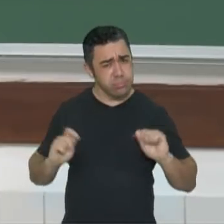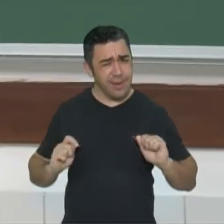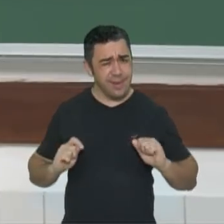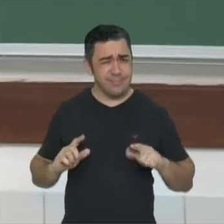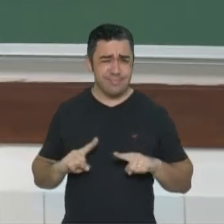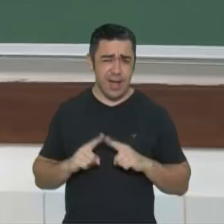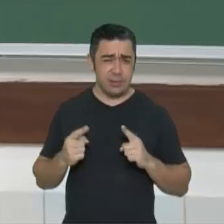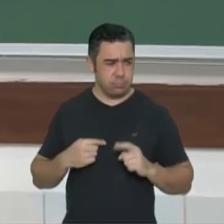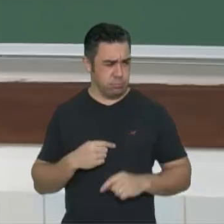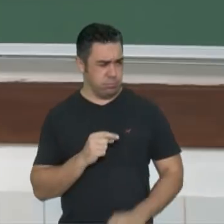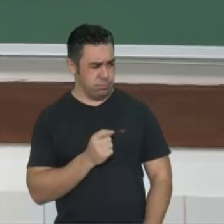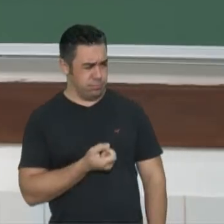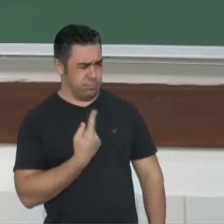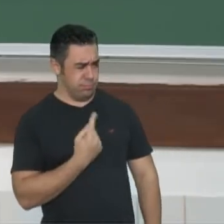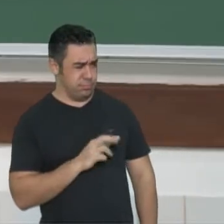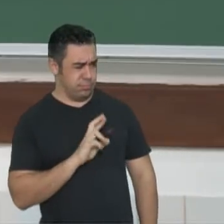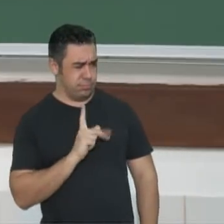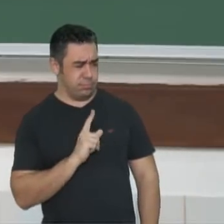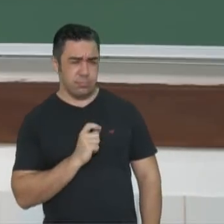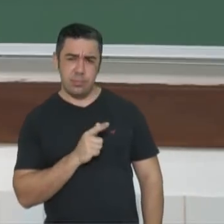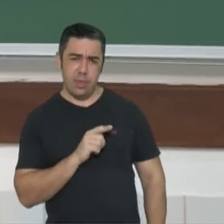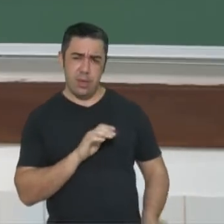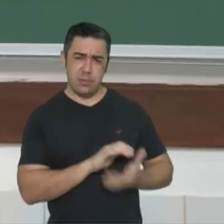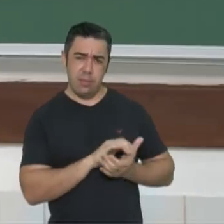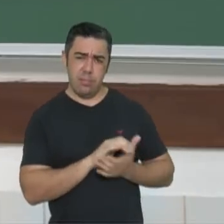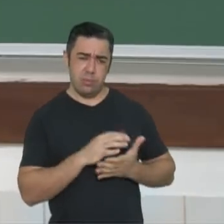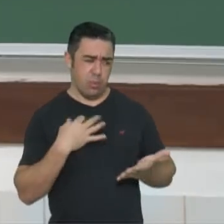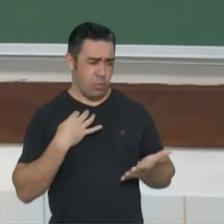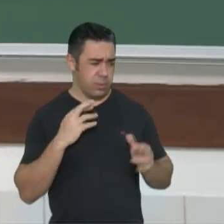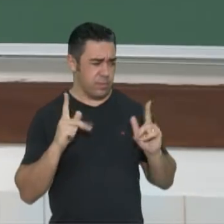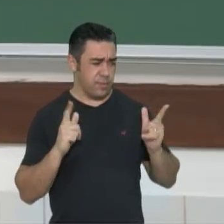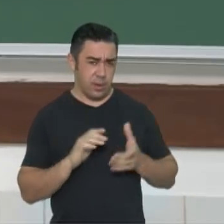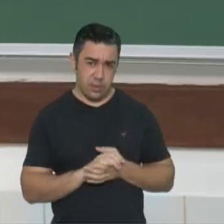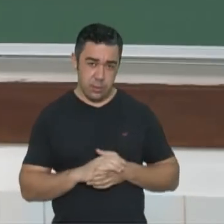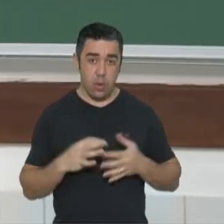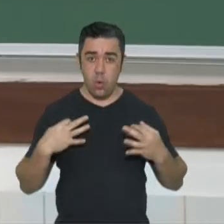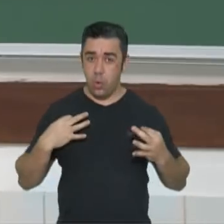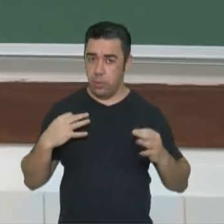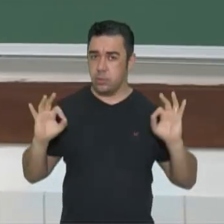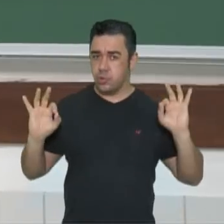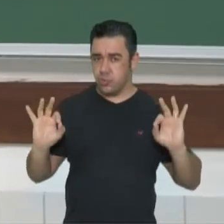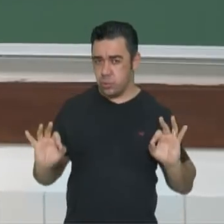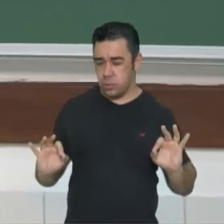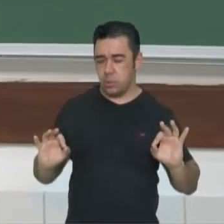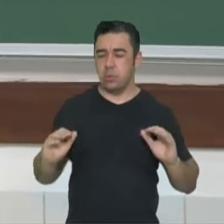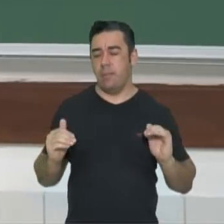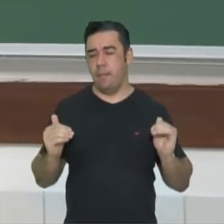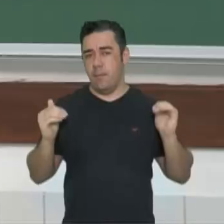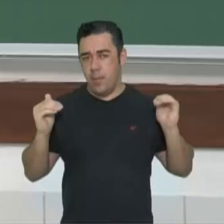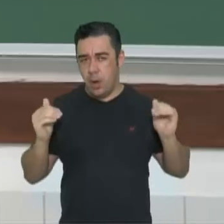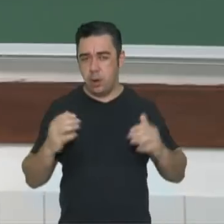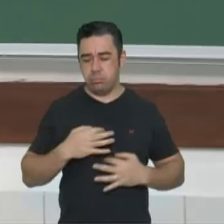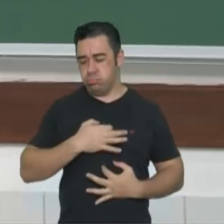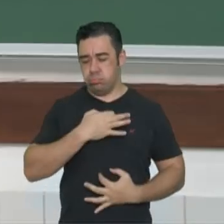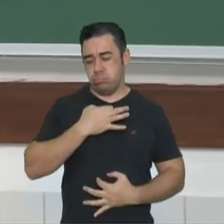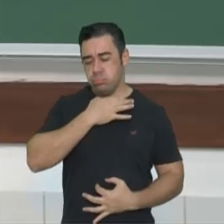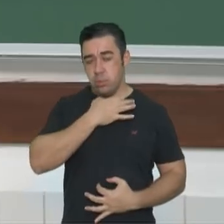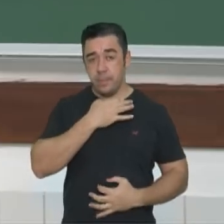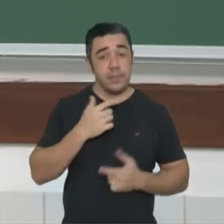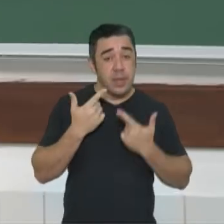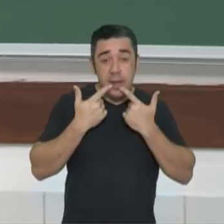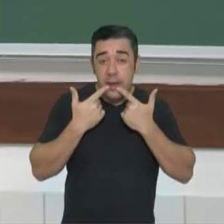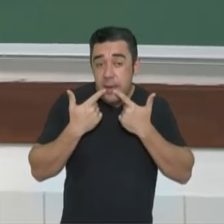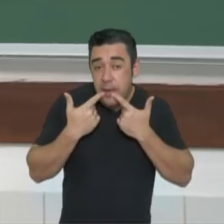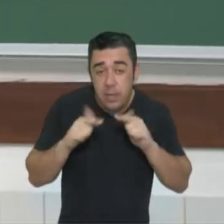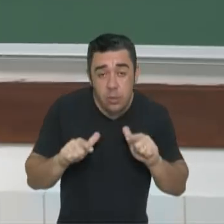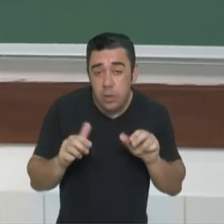as pessoas vão olhar de uma forma estranha para mim. Eu tenho que ir de uma forma bem mais elegante, com meu terno, enfim. A língua é a mesma